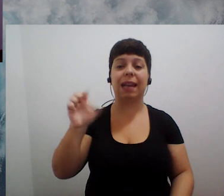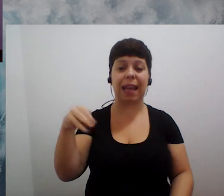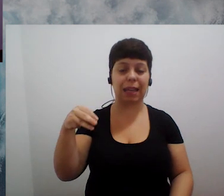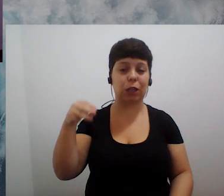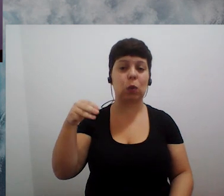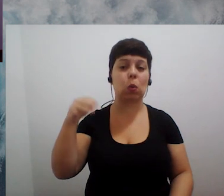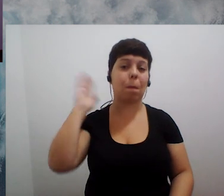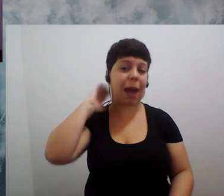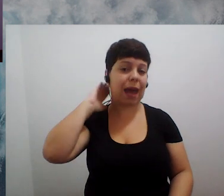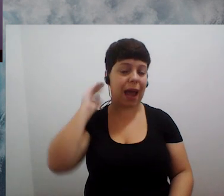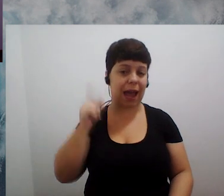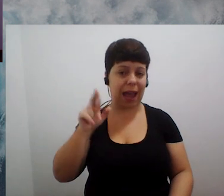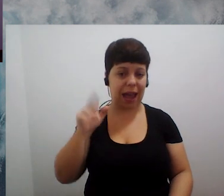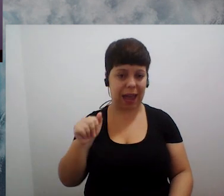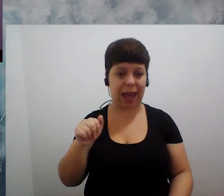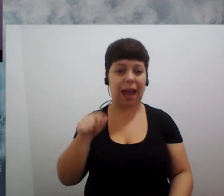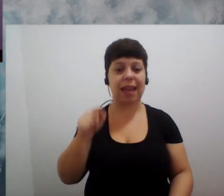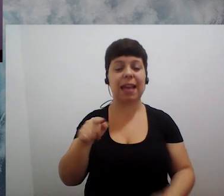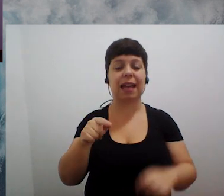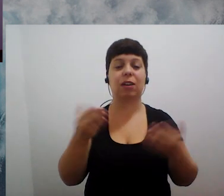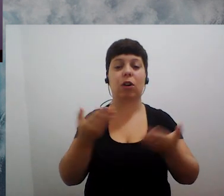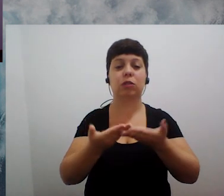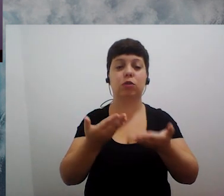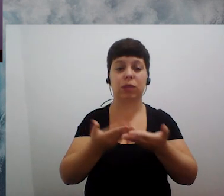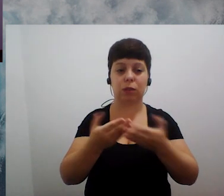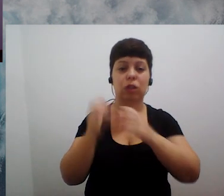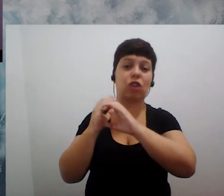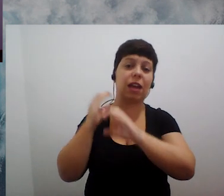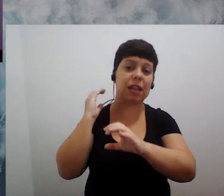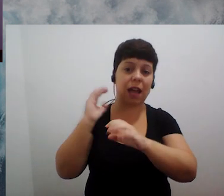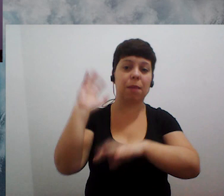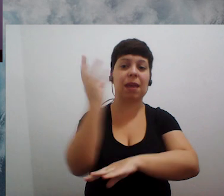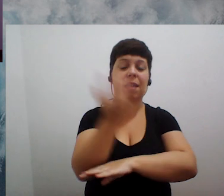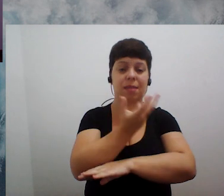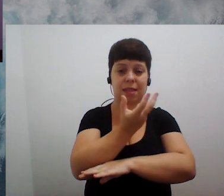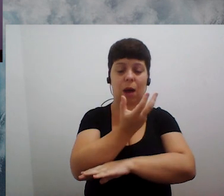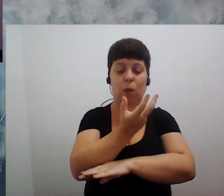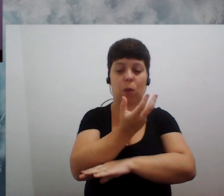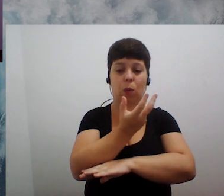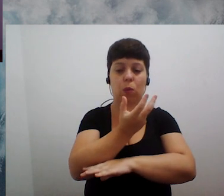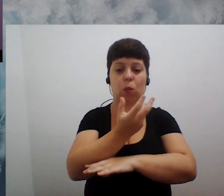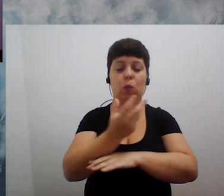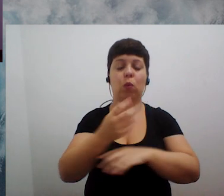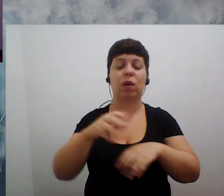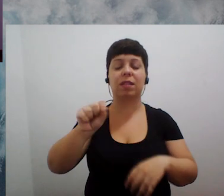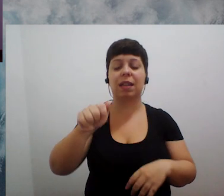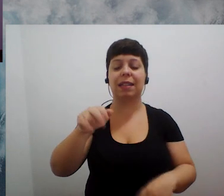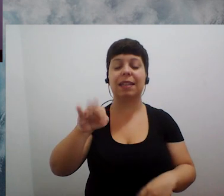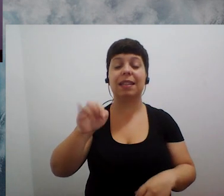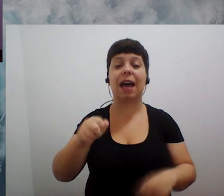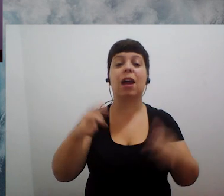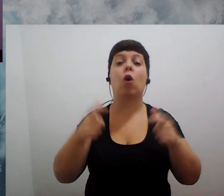é moradora do Complexo da Maré, no Rio de Janeiro, e graduando em Engenharia Ambiental e Sanitária pela Universidade do Estado do Rio de